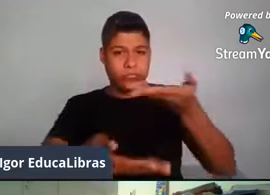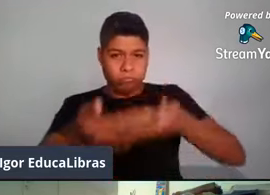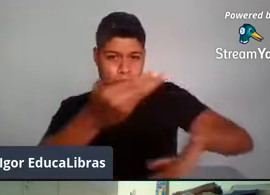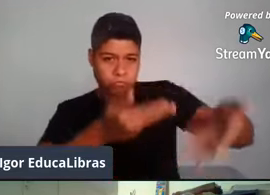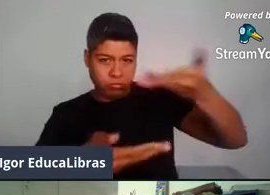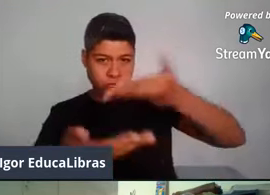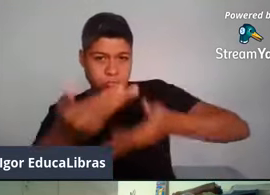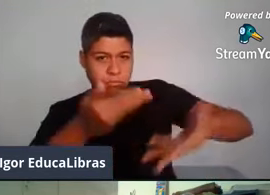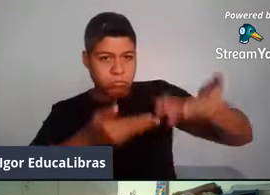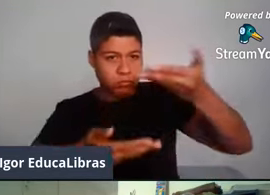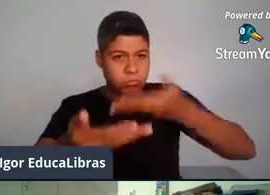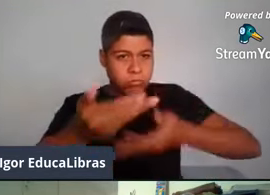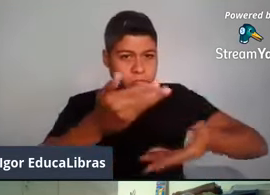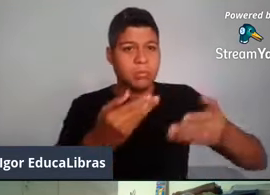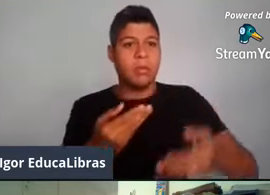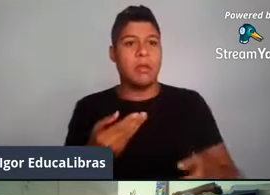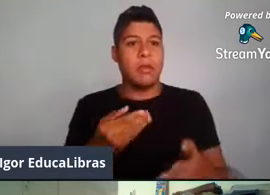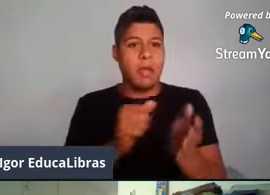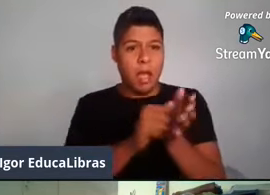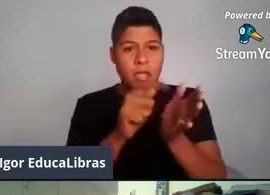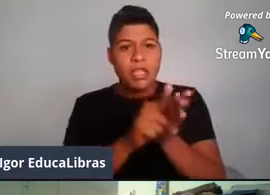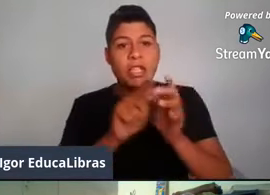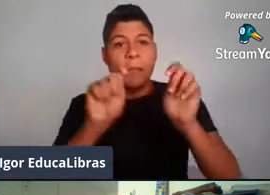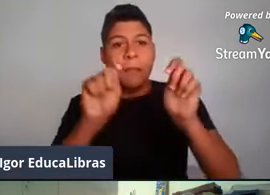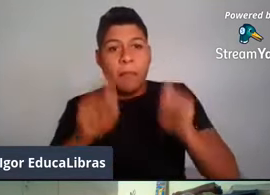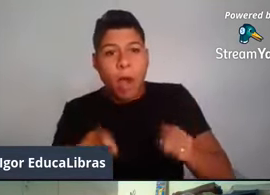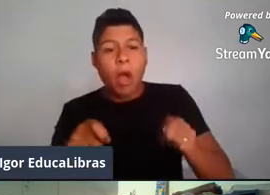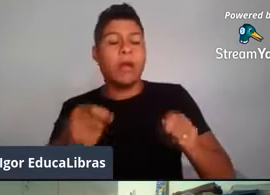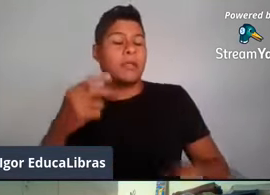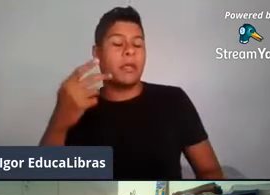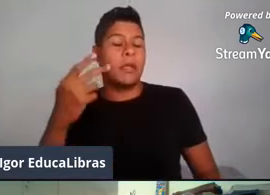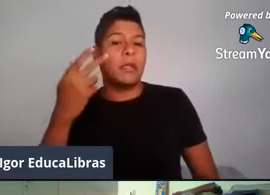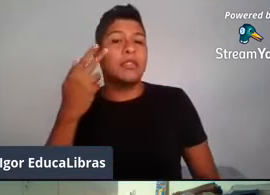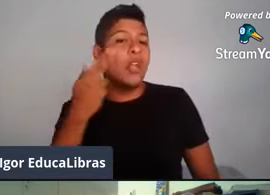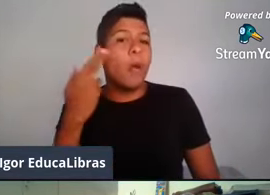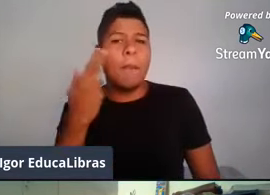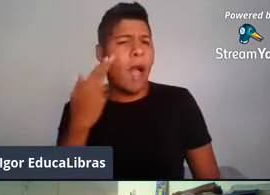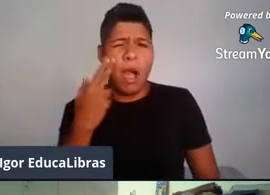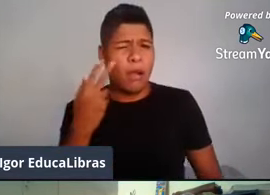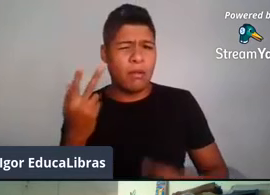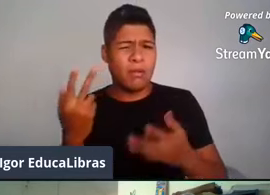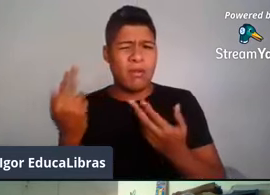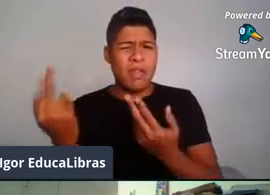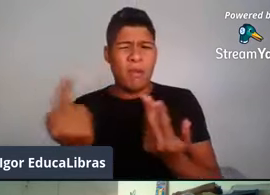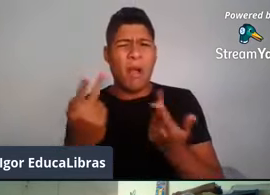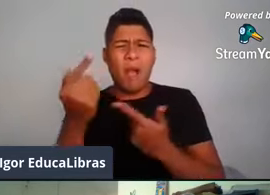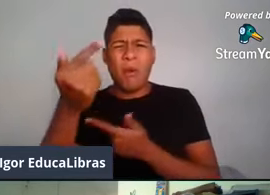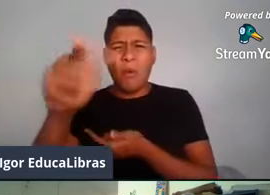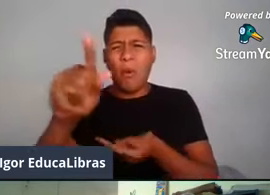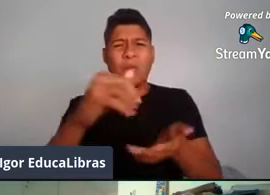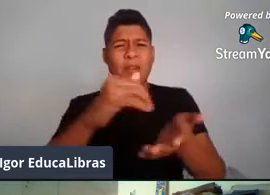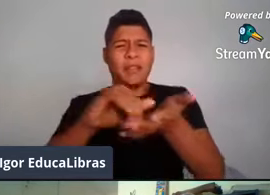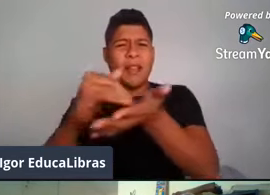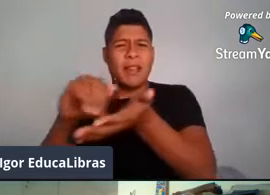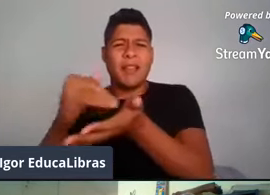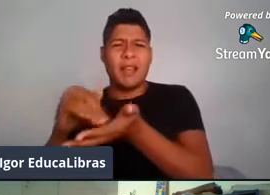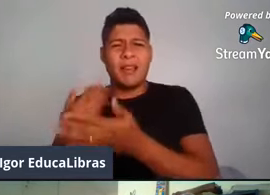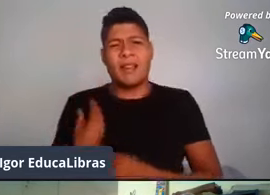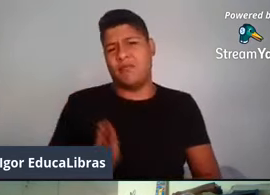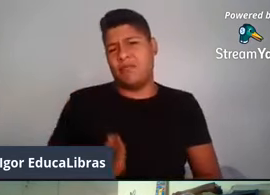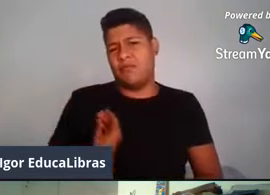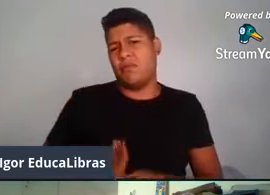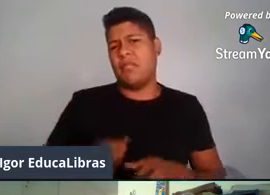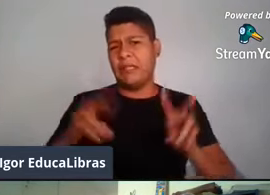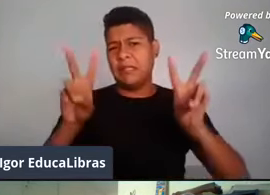seja, que a agenda tivesse um ritmo normal, como a agenda de outras secretarias, aí, outros temas,